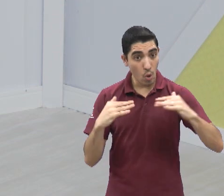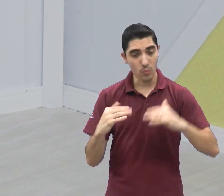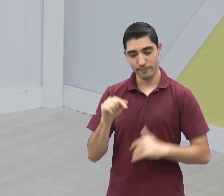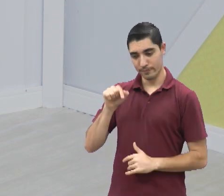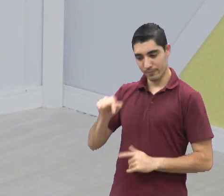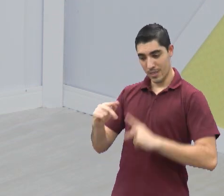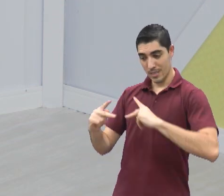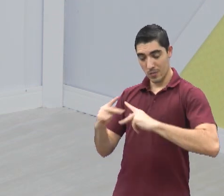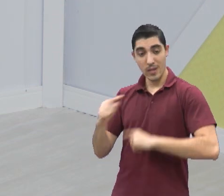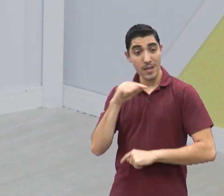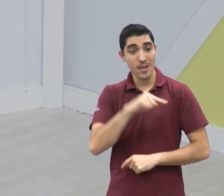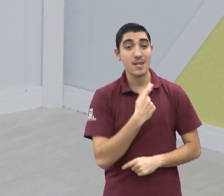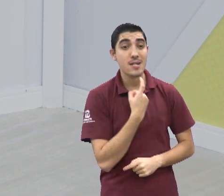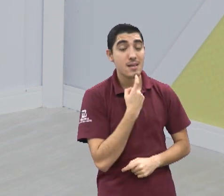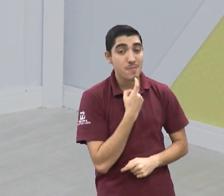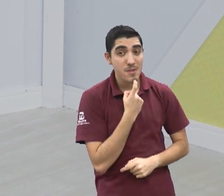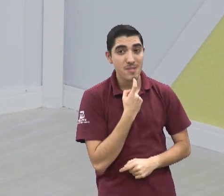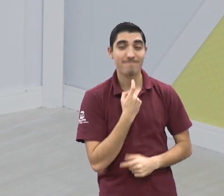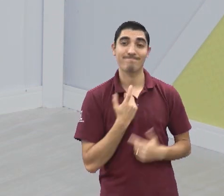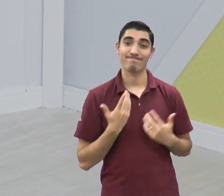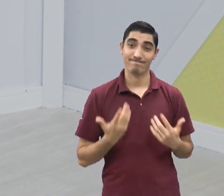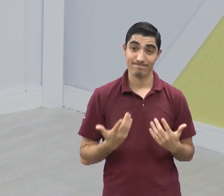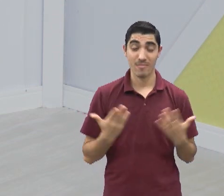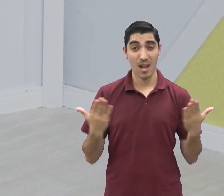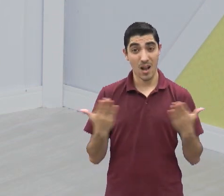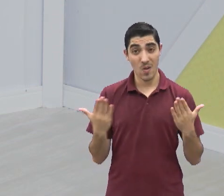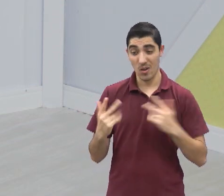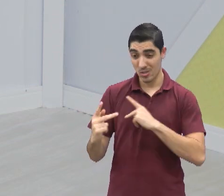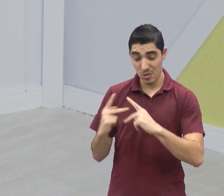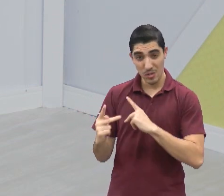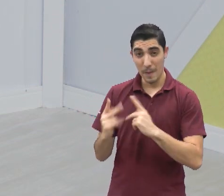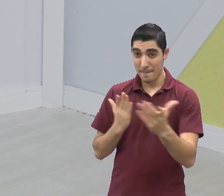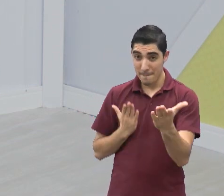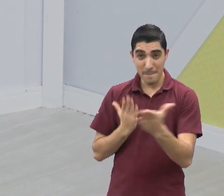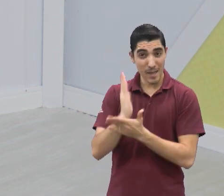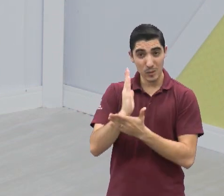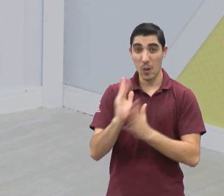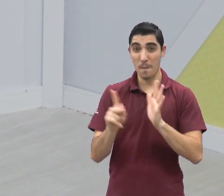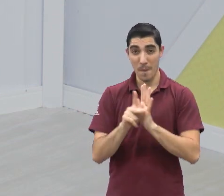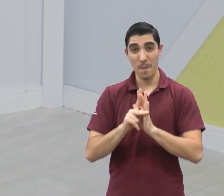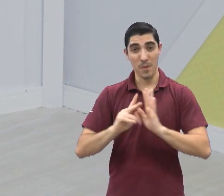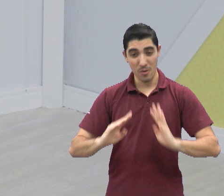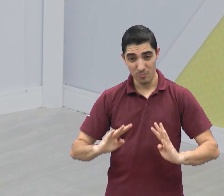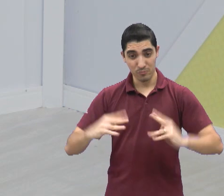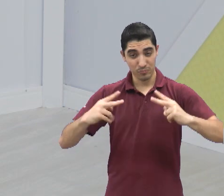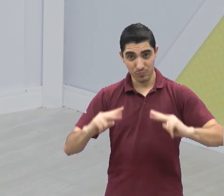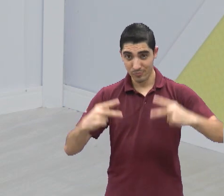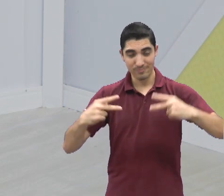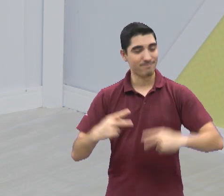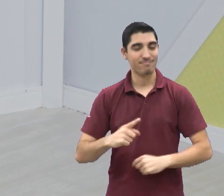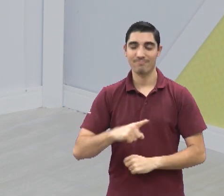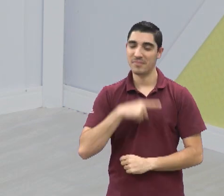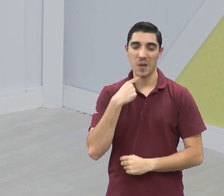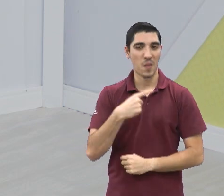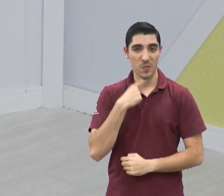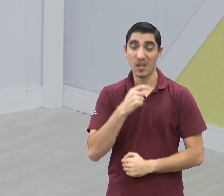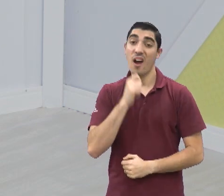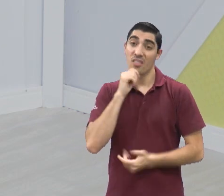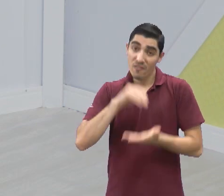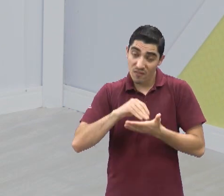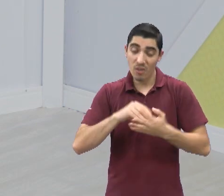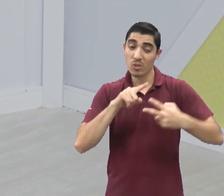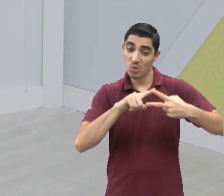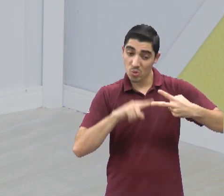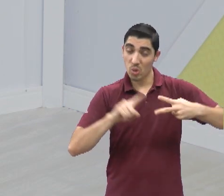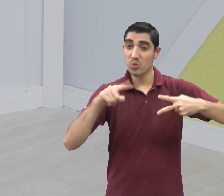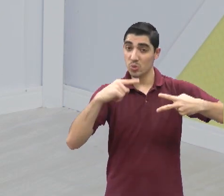do Campinas e matematicamente está eliminado da competição com 2 rodadas de antecedência. Quem esteve por